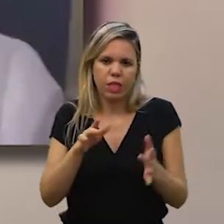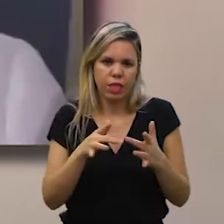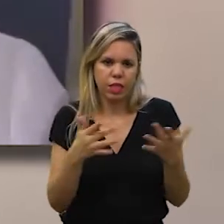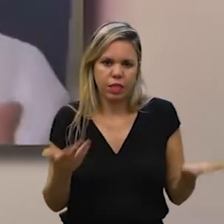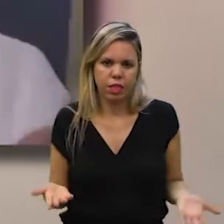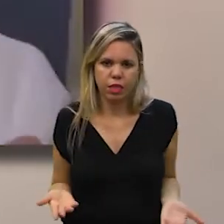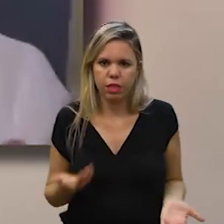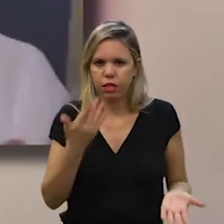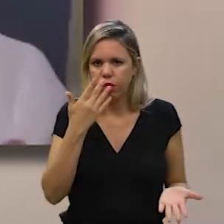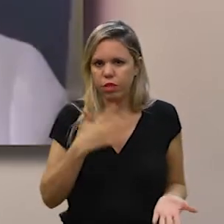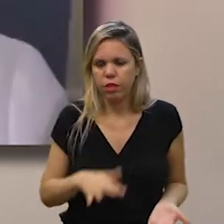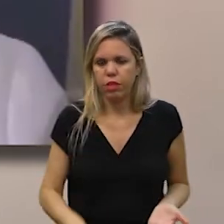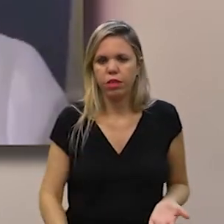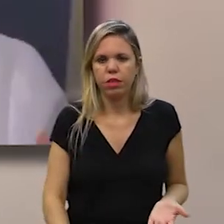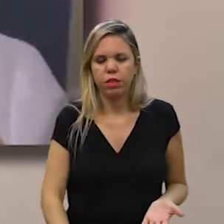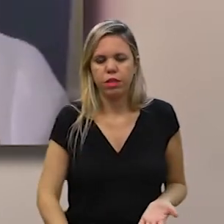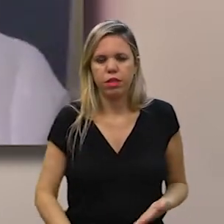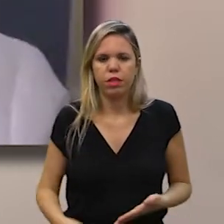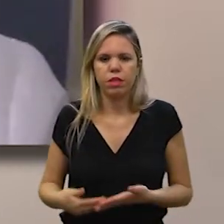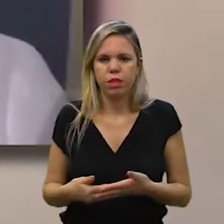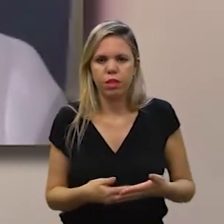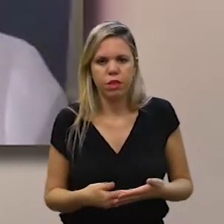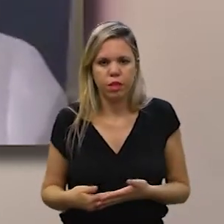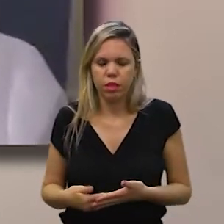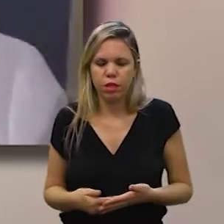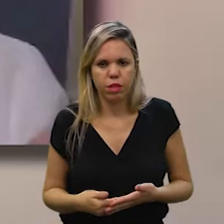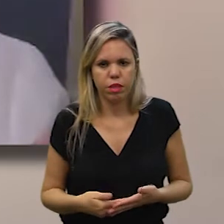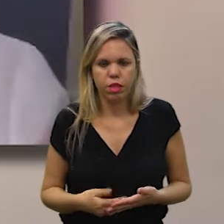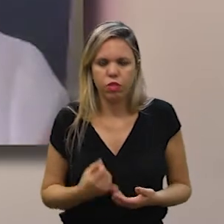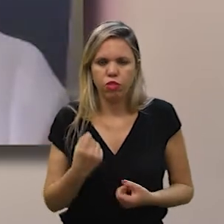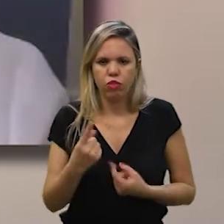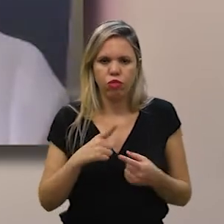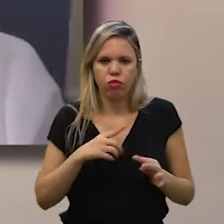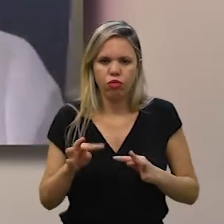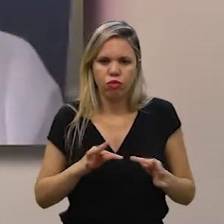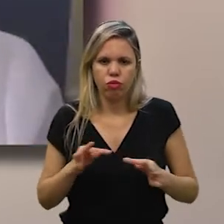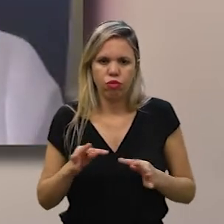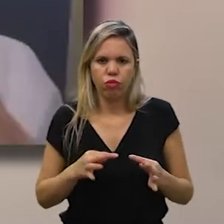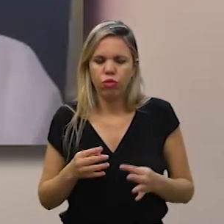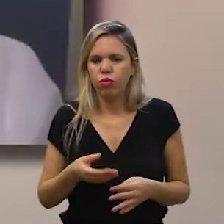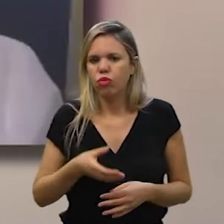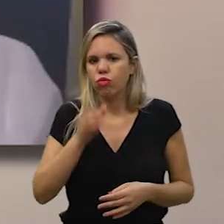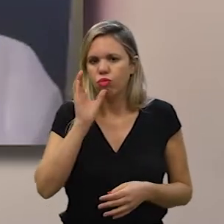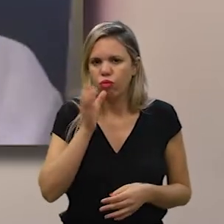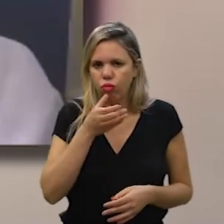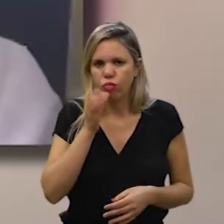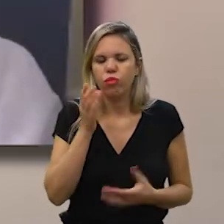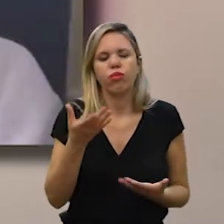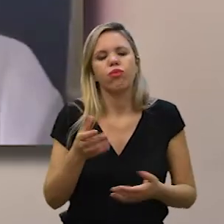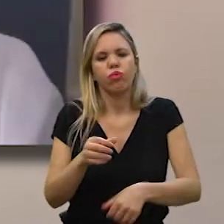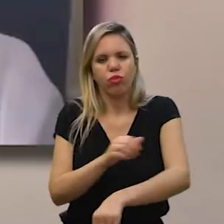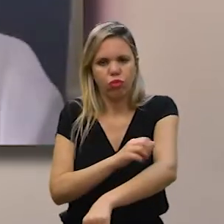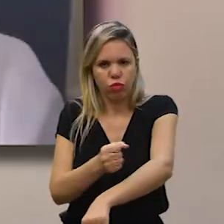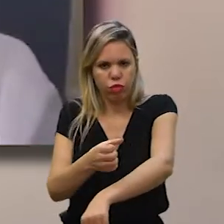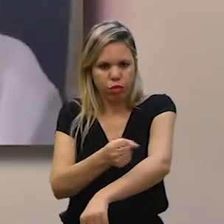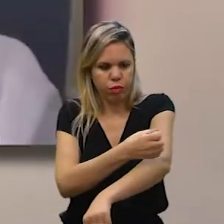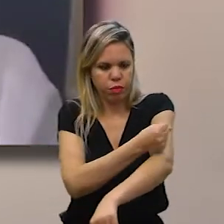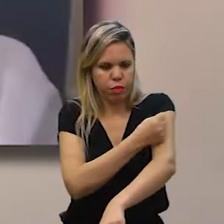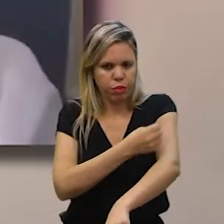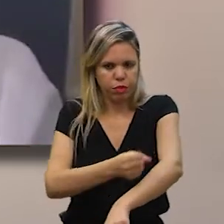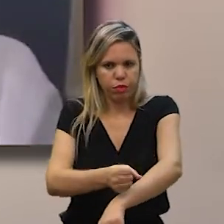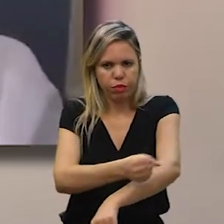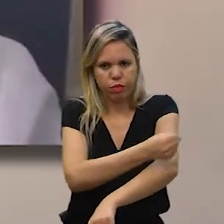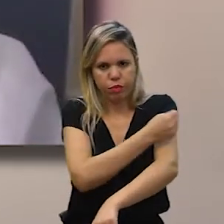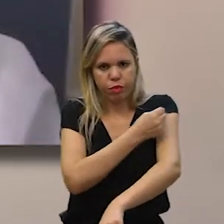contato, essas criancinhas, esses bebês, uma das formas de tratar é hidratar muito a pele e usar